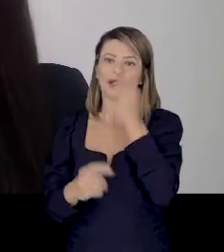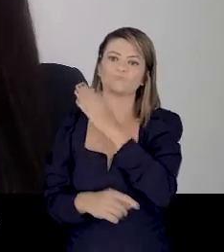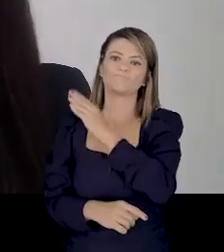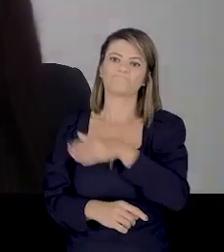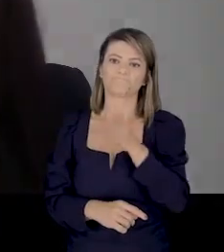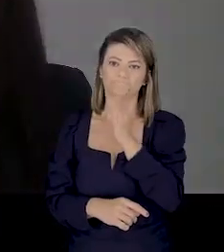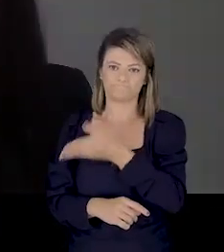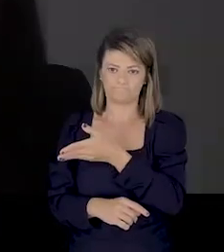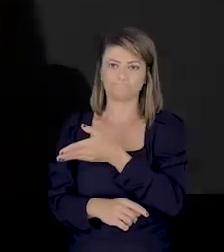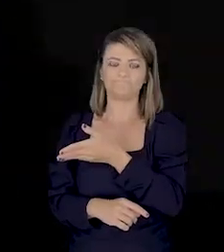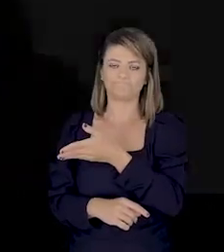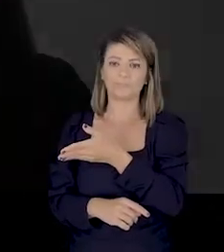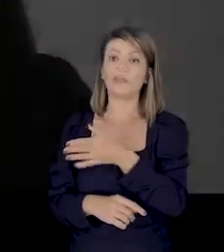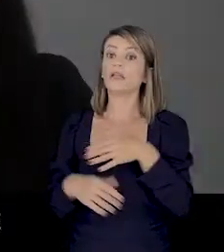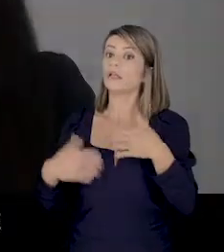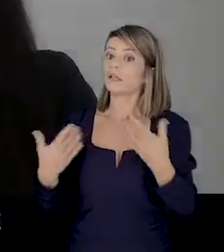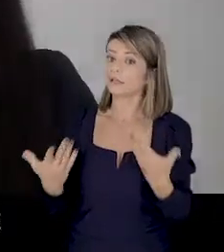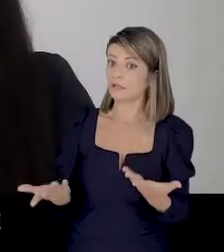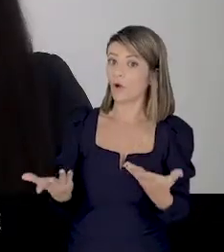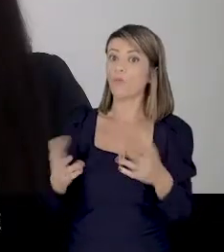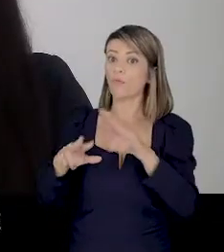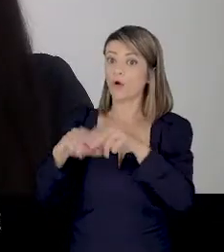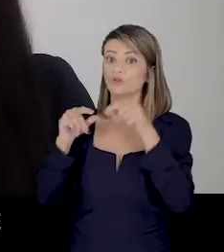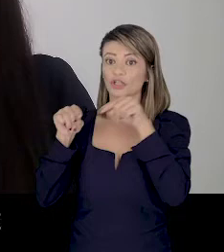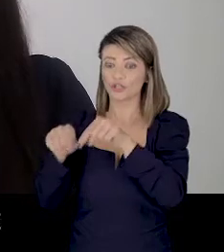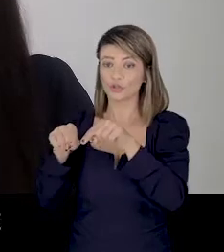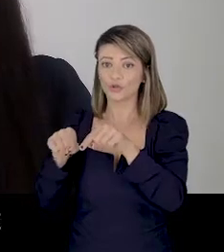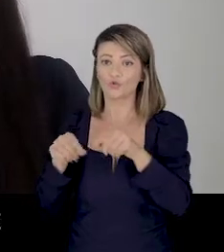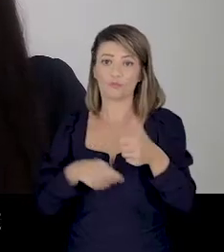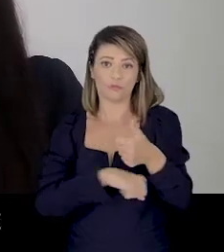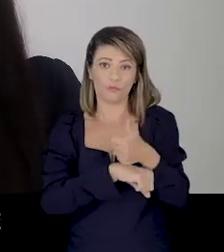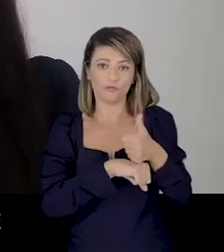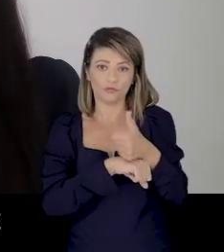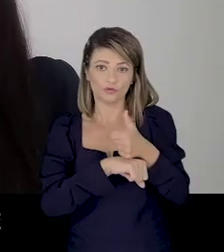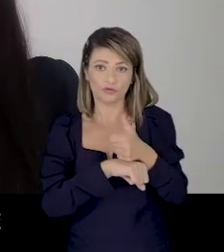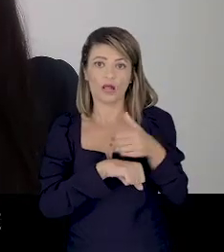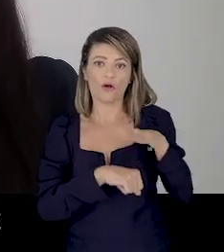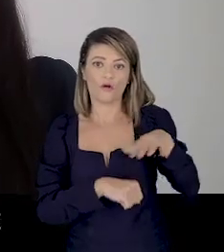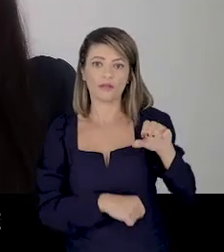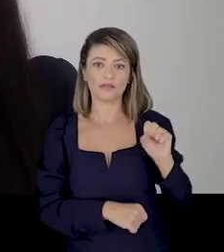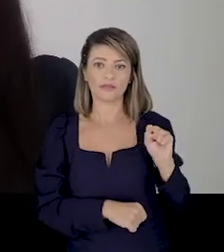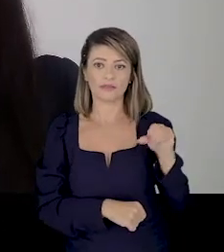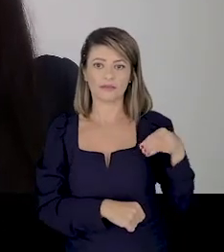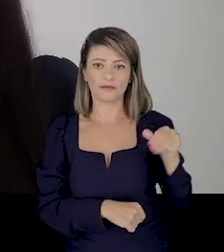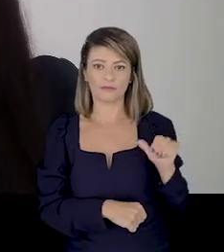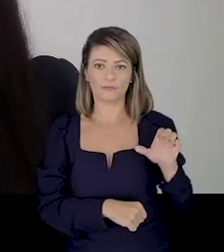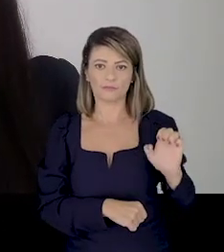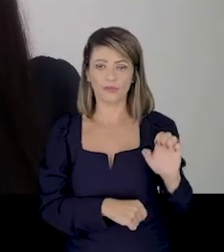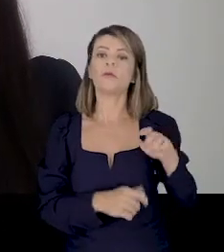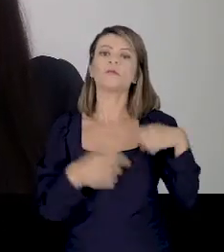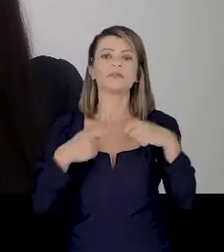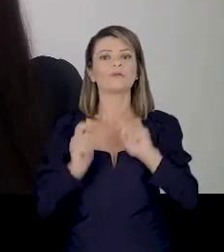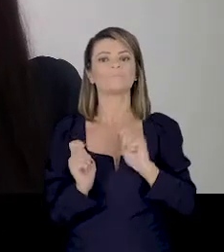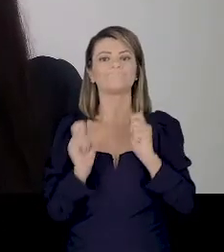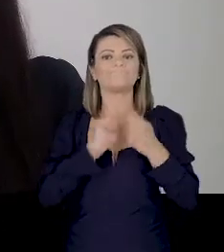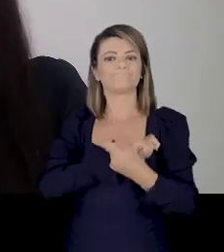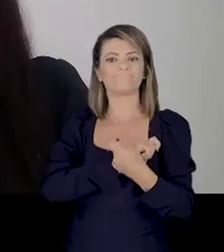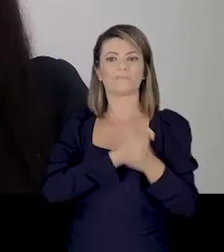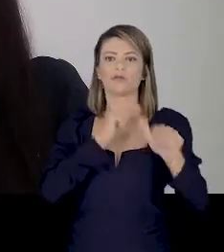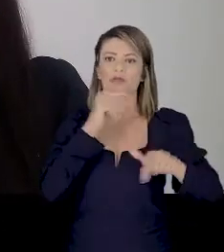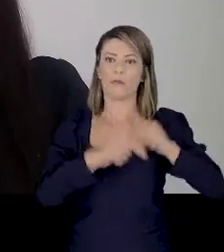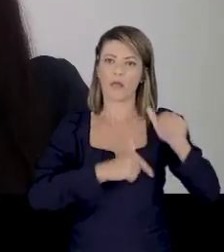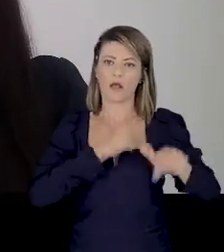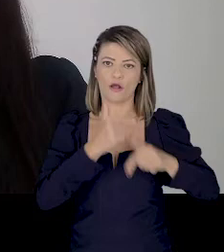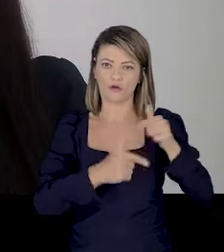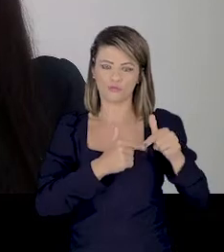atendimentos presenciais. E por esse motivo, os profissionais do SEAMI tiveram de readequar as